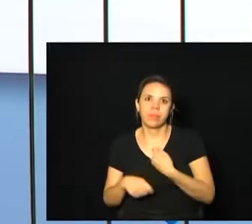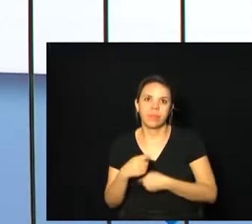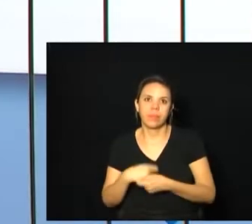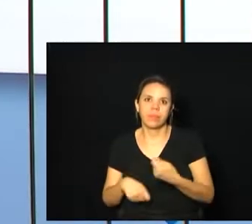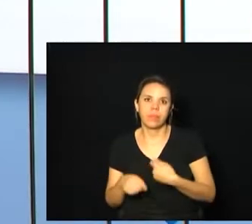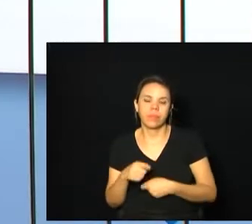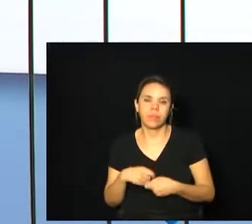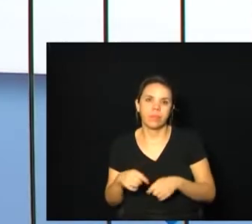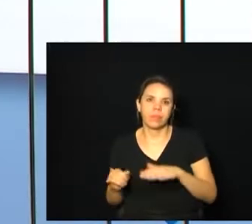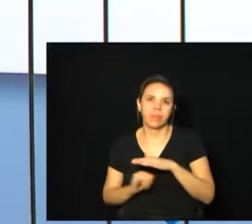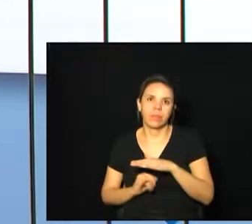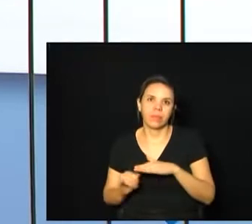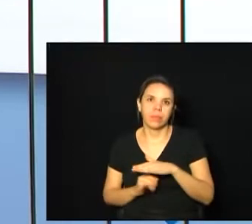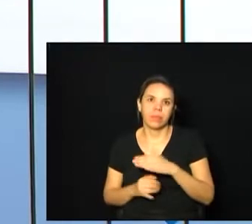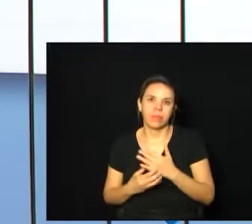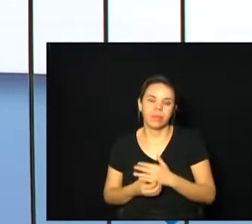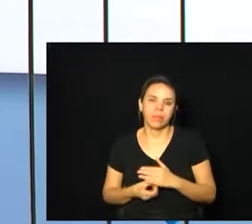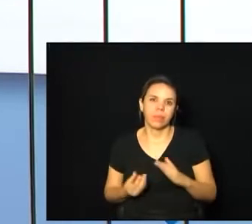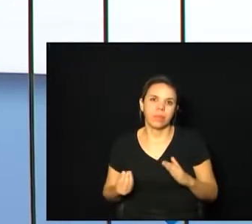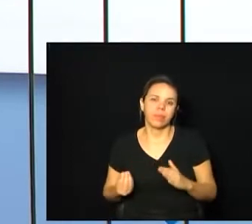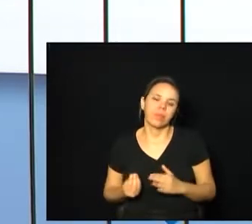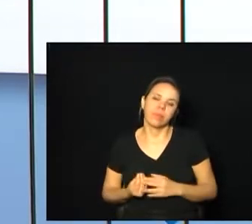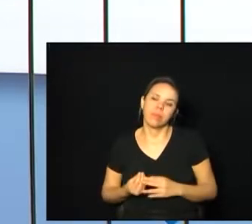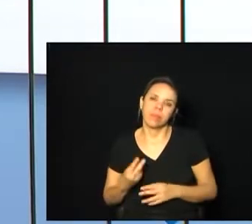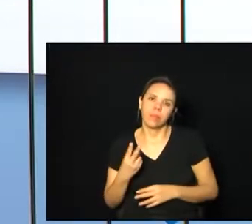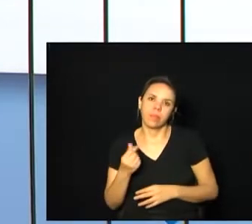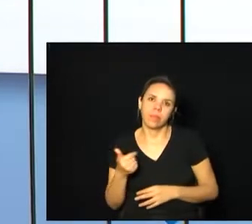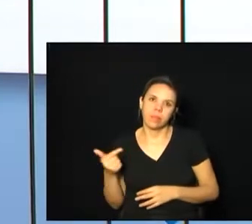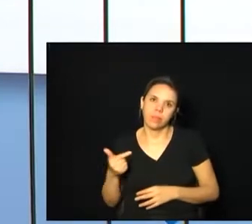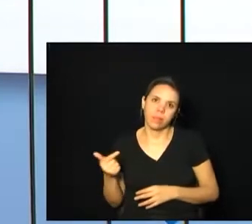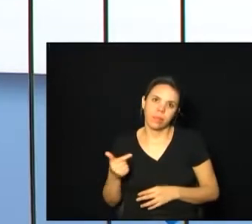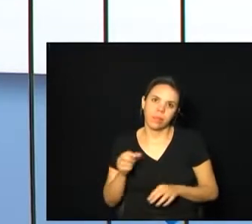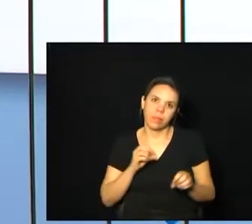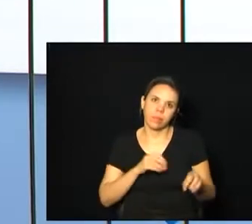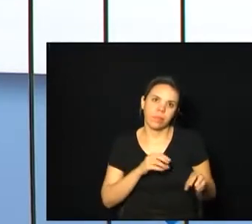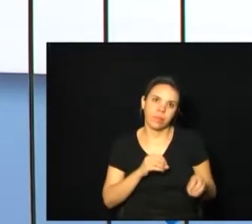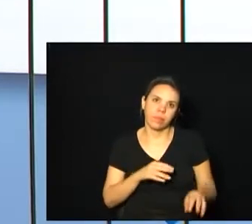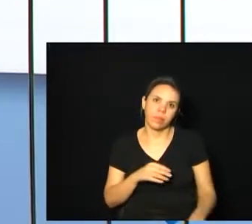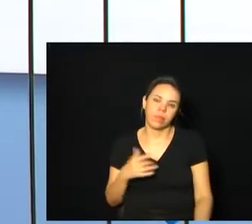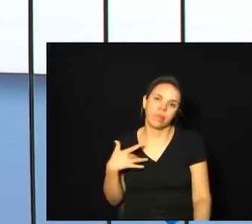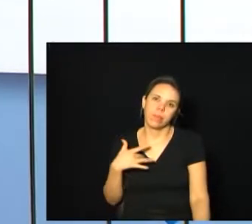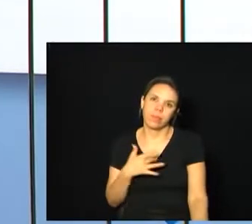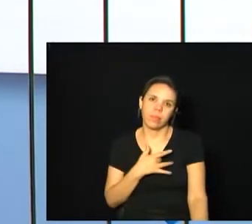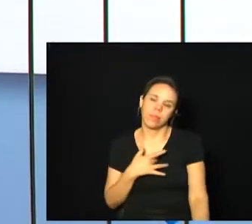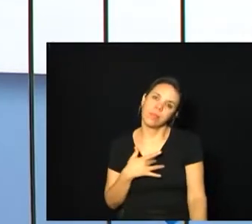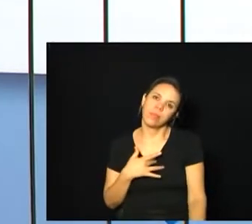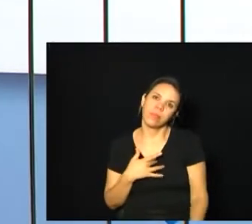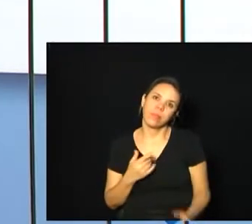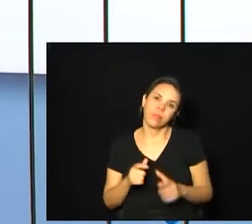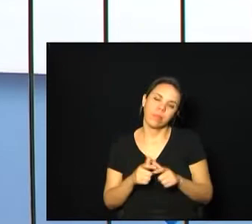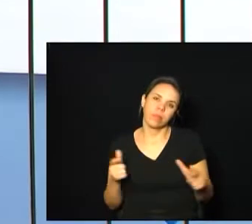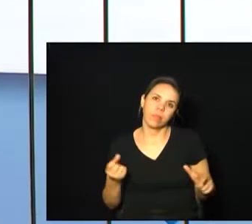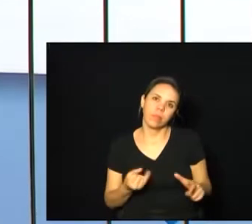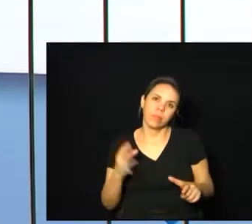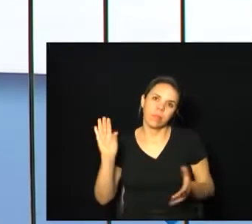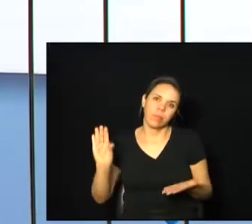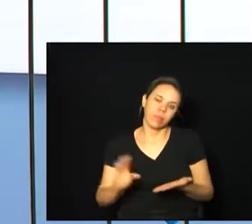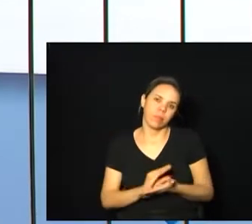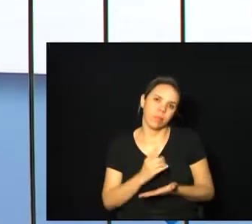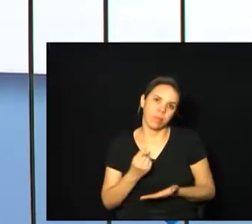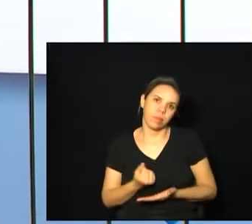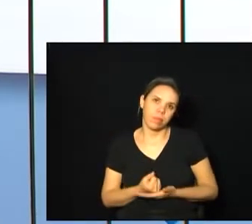administração indireta. Para 2022, a educação e a saúde ficarão com a maior parcela do